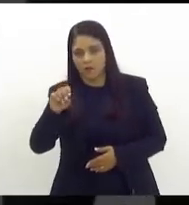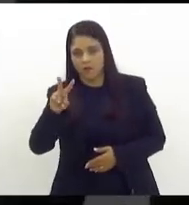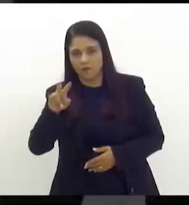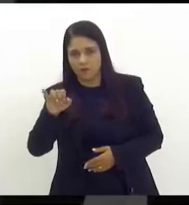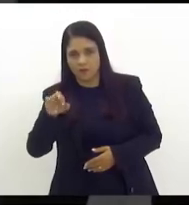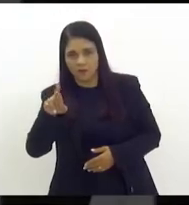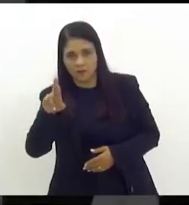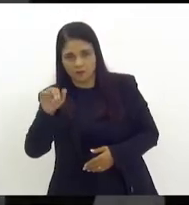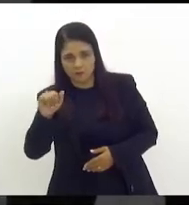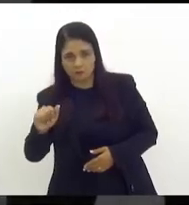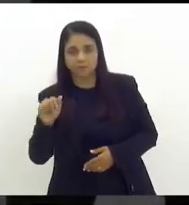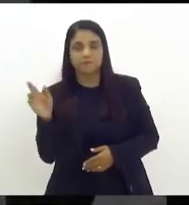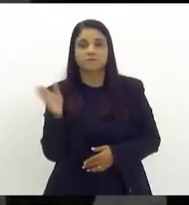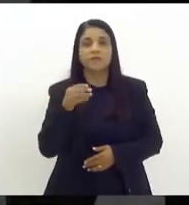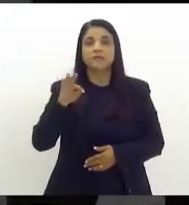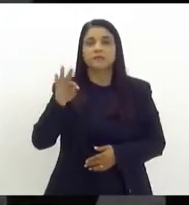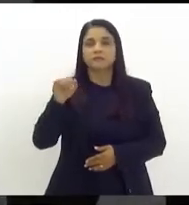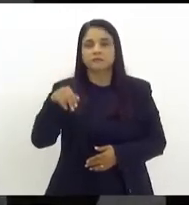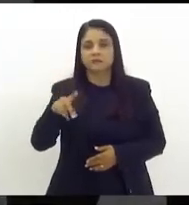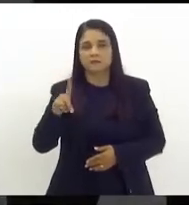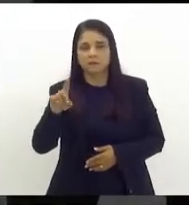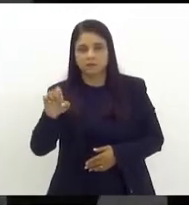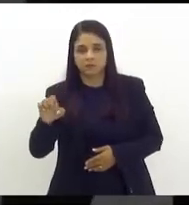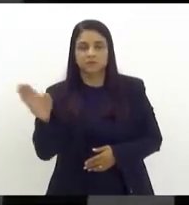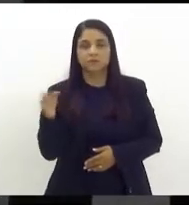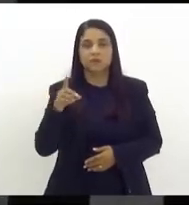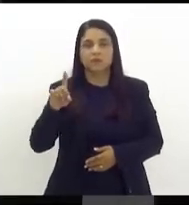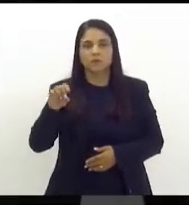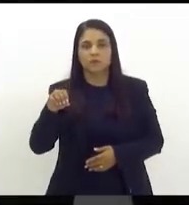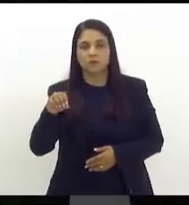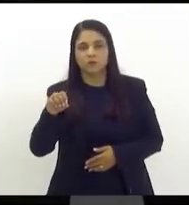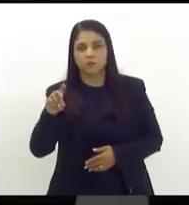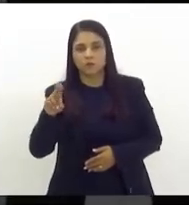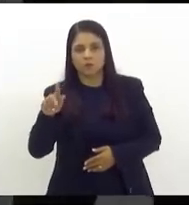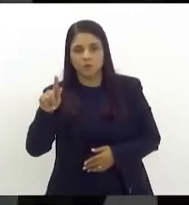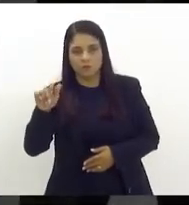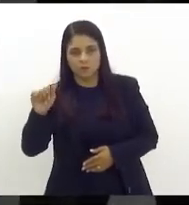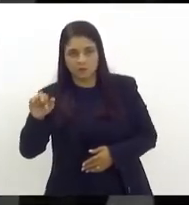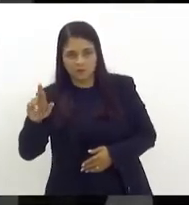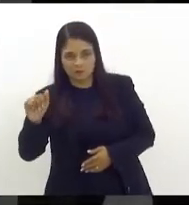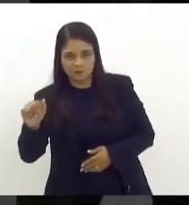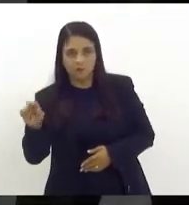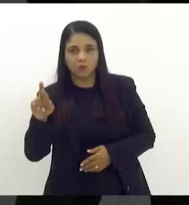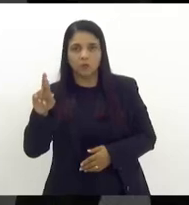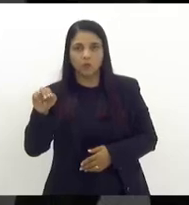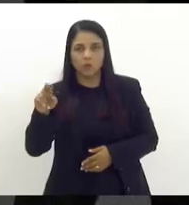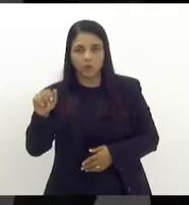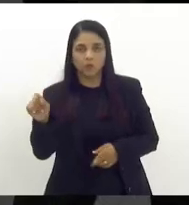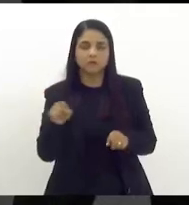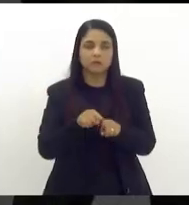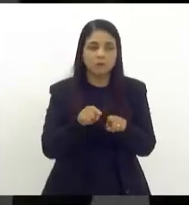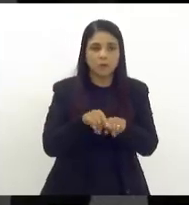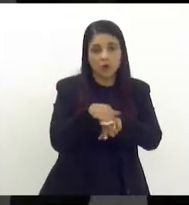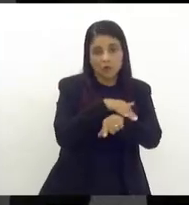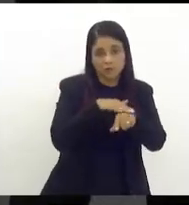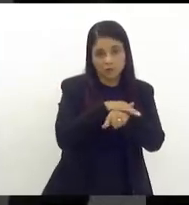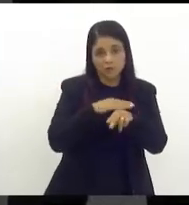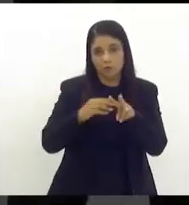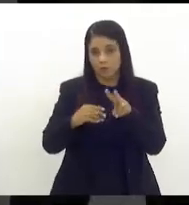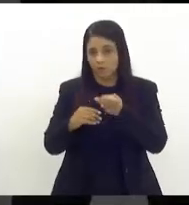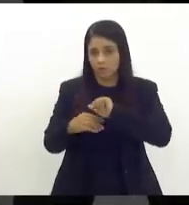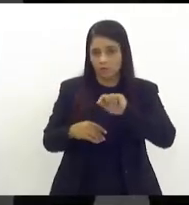e o deputado Douglas ruas acabamos de conversar aqui com o deputado Walter Ceasa